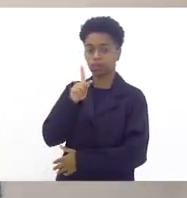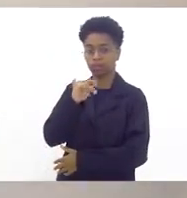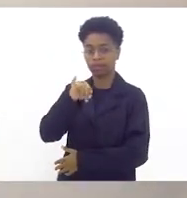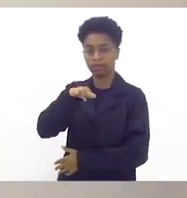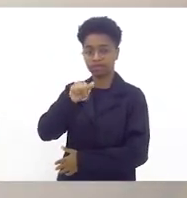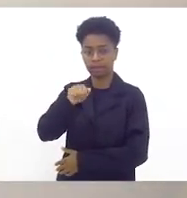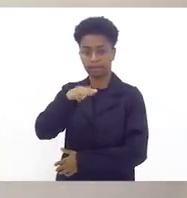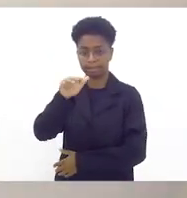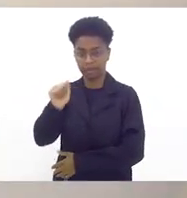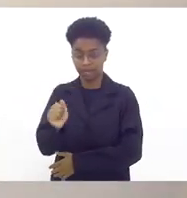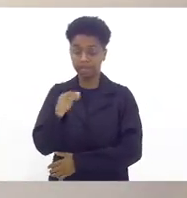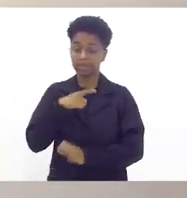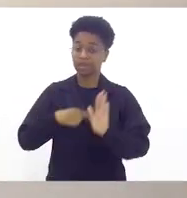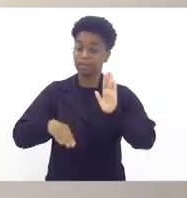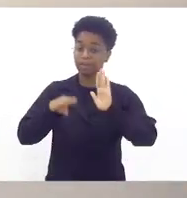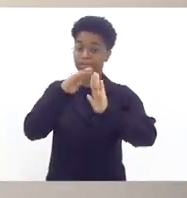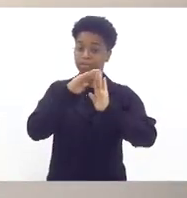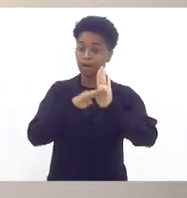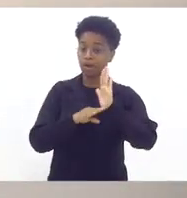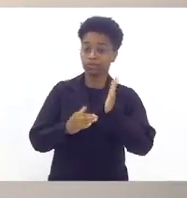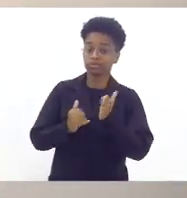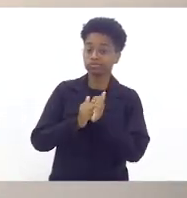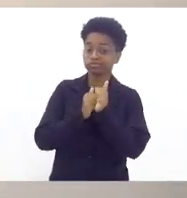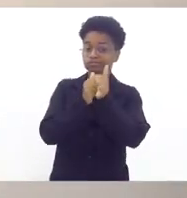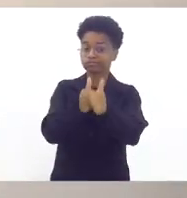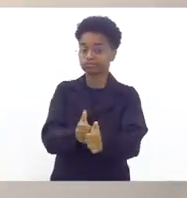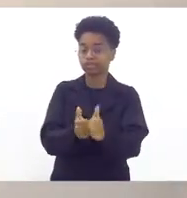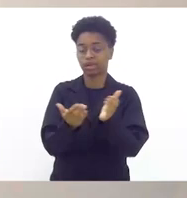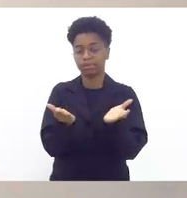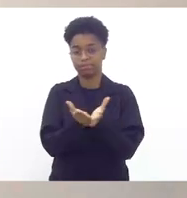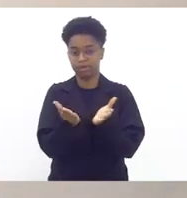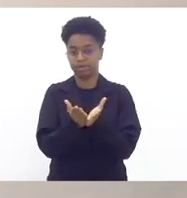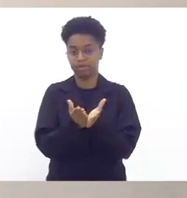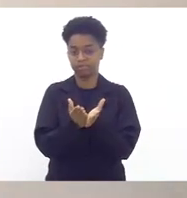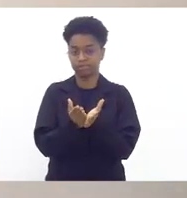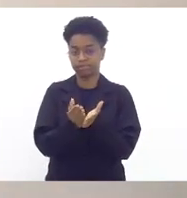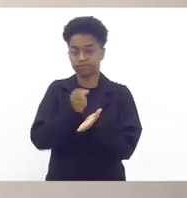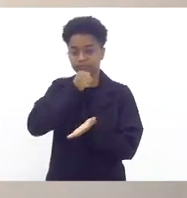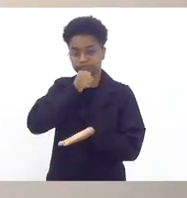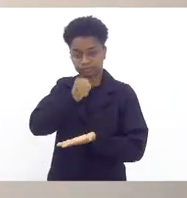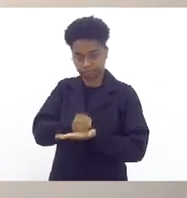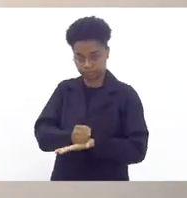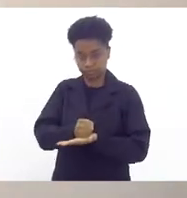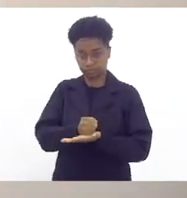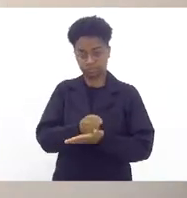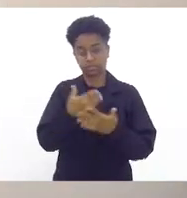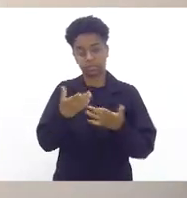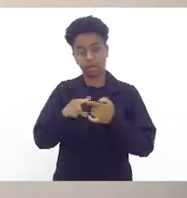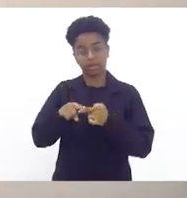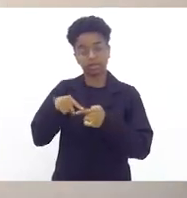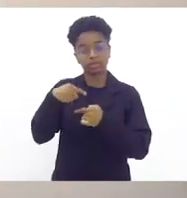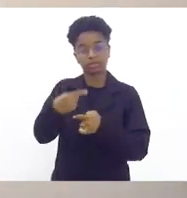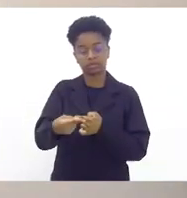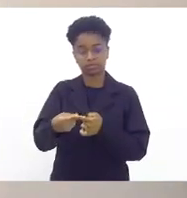pauta na Bíblia, no Antigo Testamento. Logo depois, quando